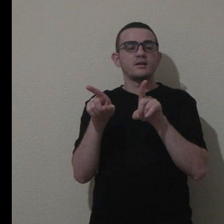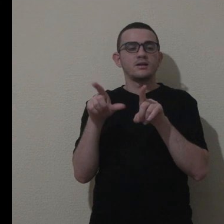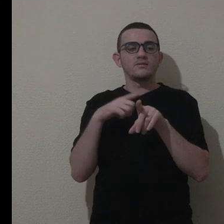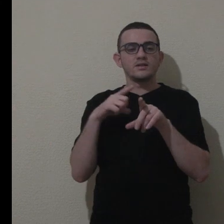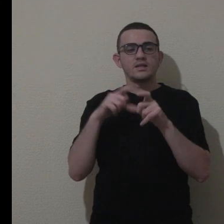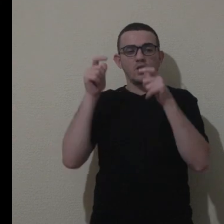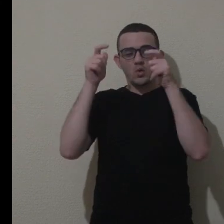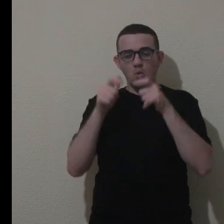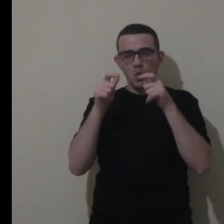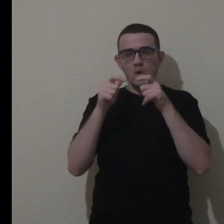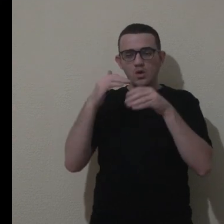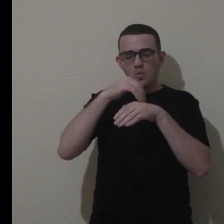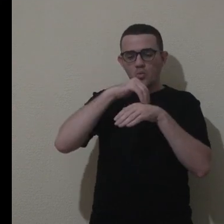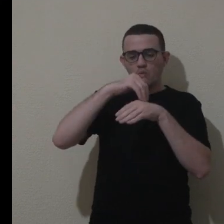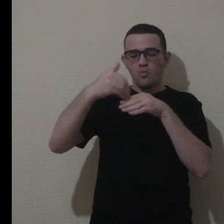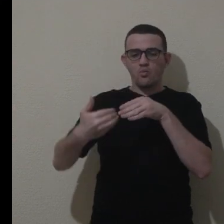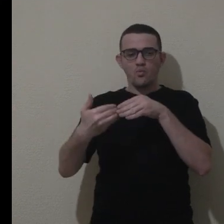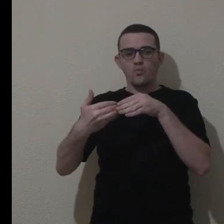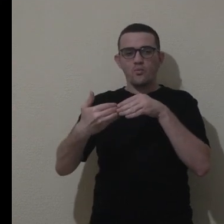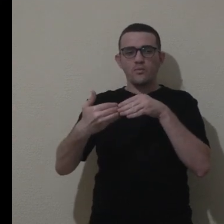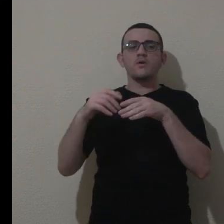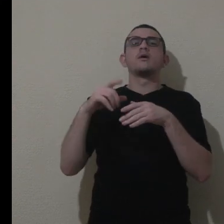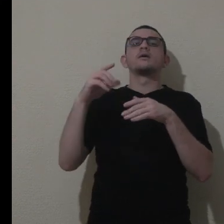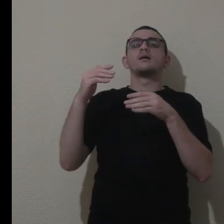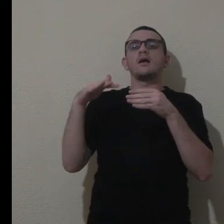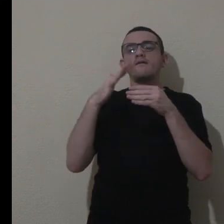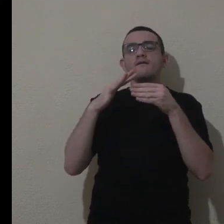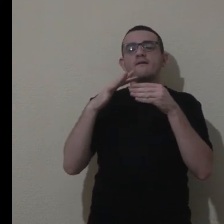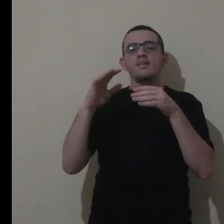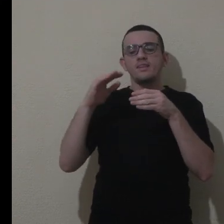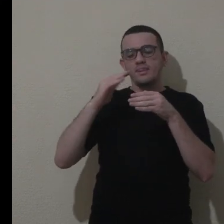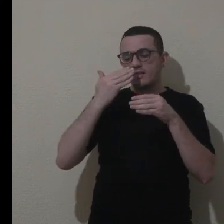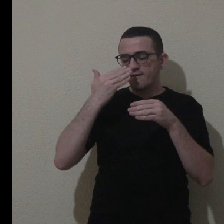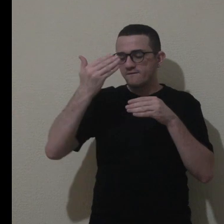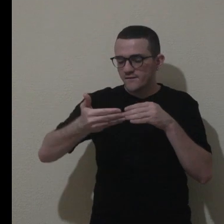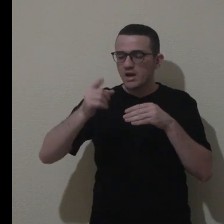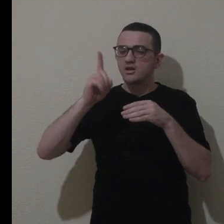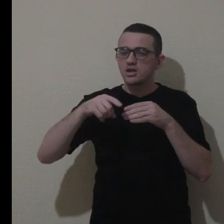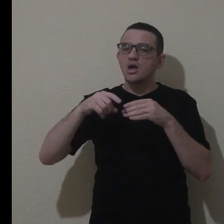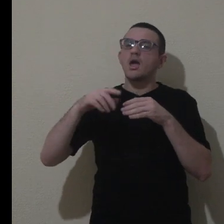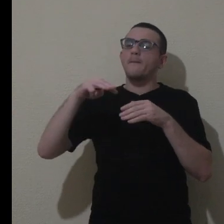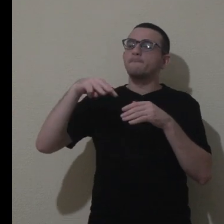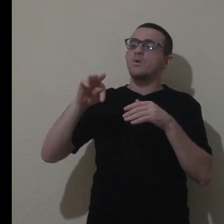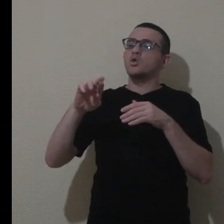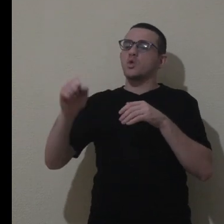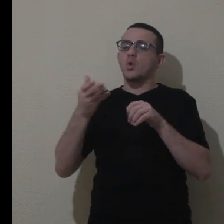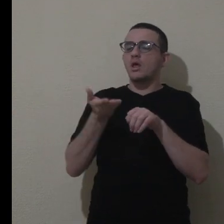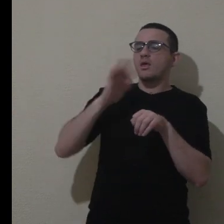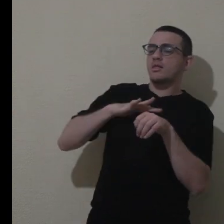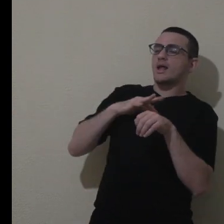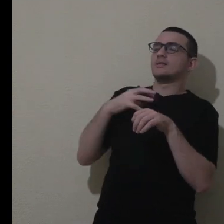tem o sulco central, né, a parte da frente é a parte motora e a parte de trás é a parte,